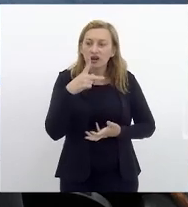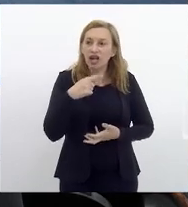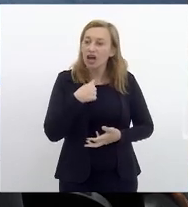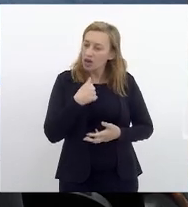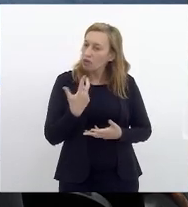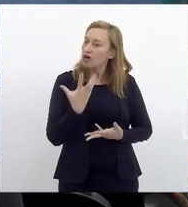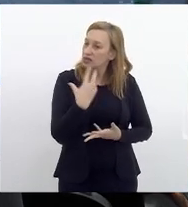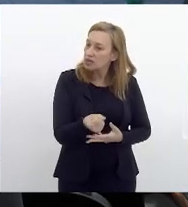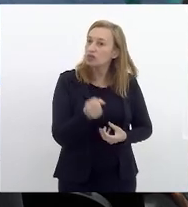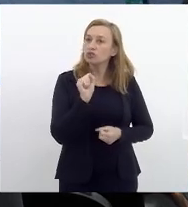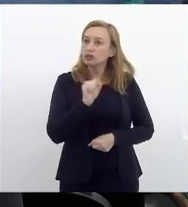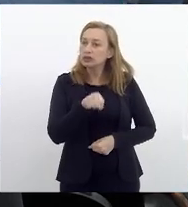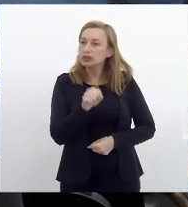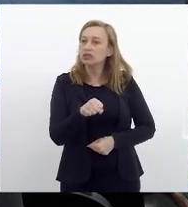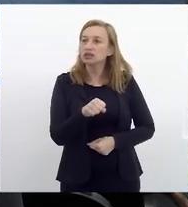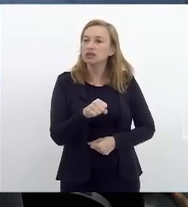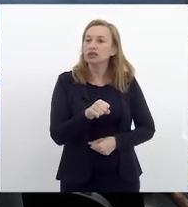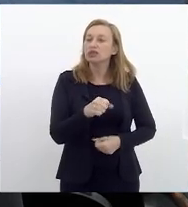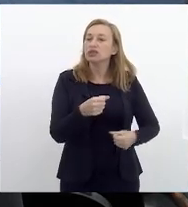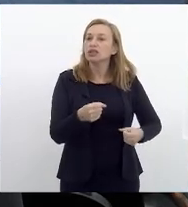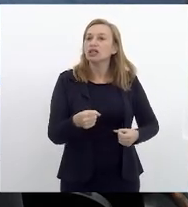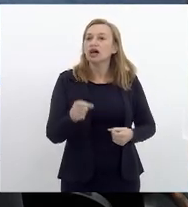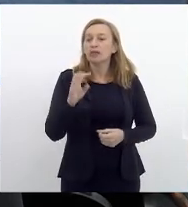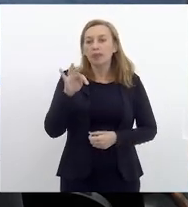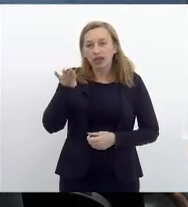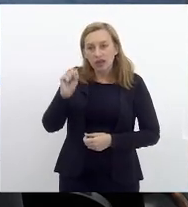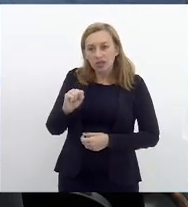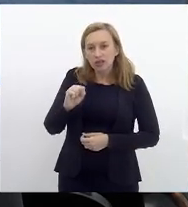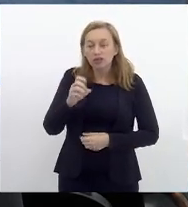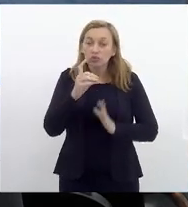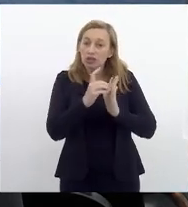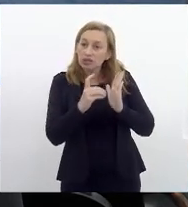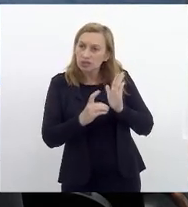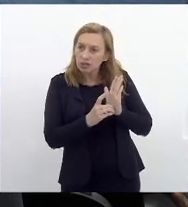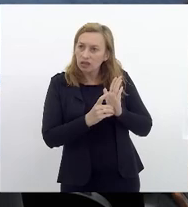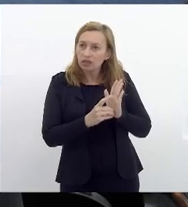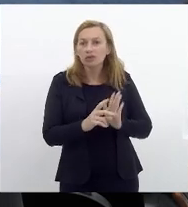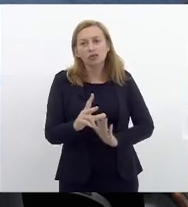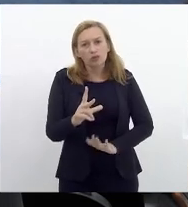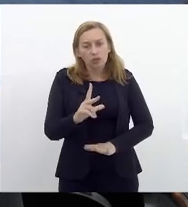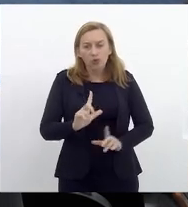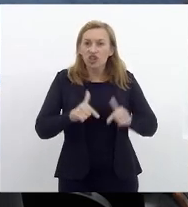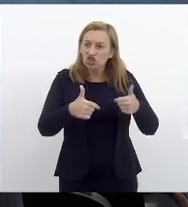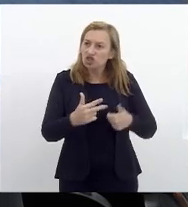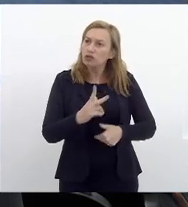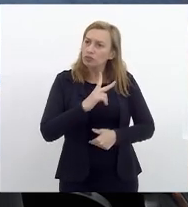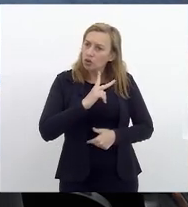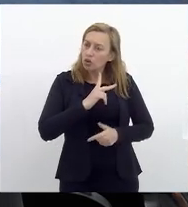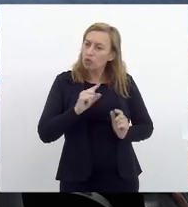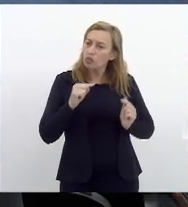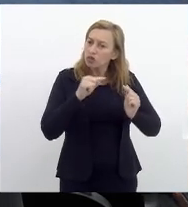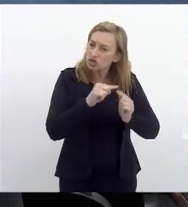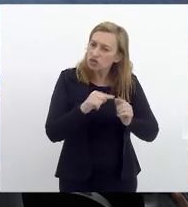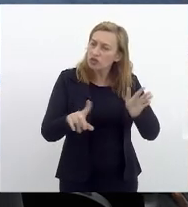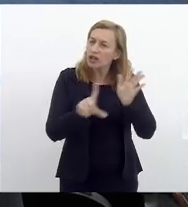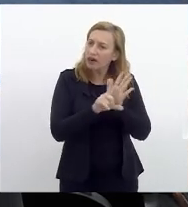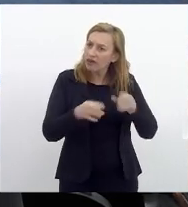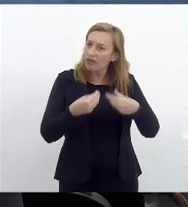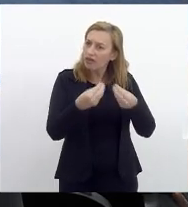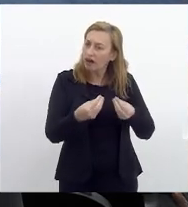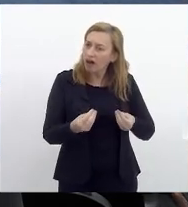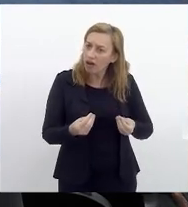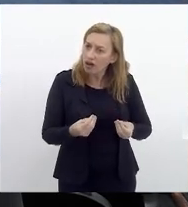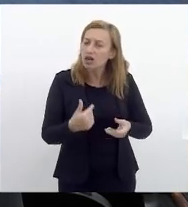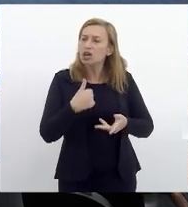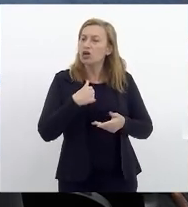sou favorável às blitz do DETRAN, mas de uma maneira própria, com o objetivo que a lei lhe dá. E que eu